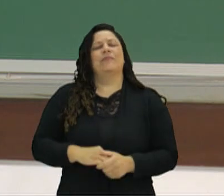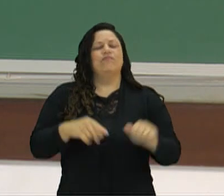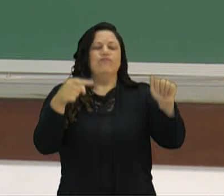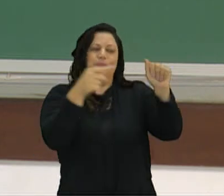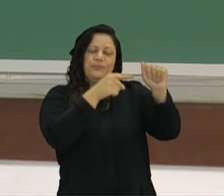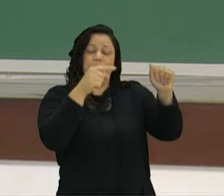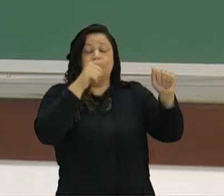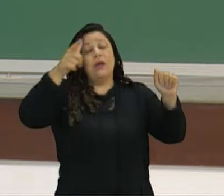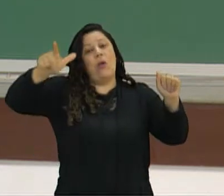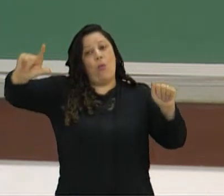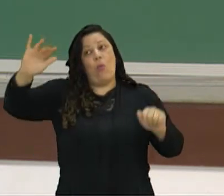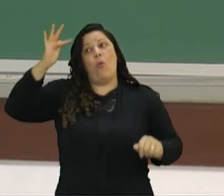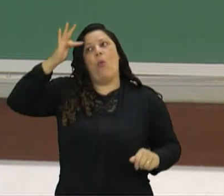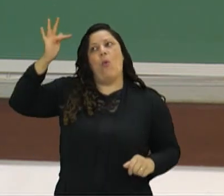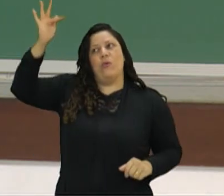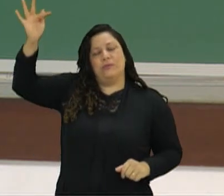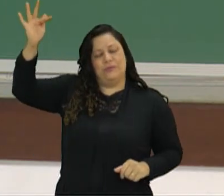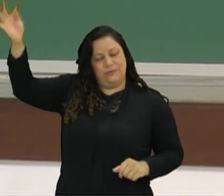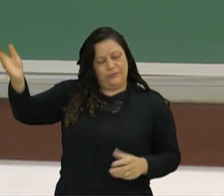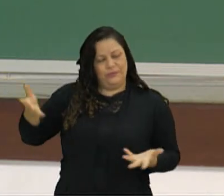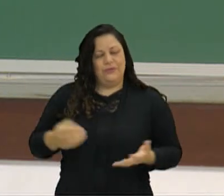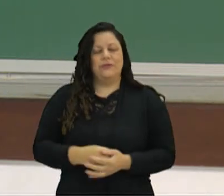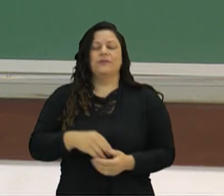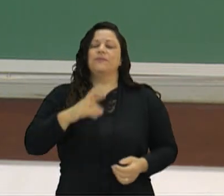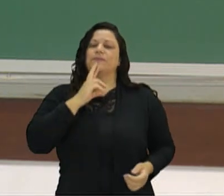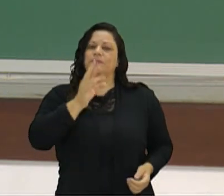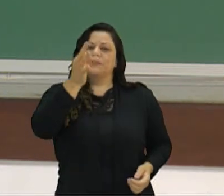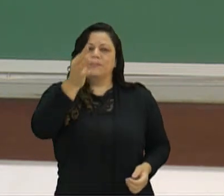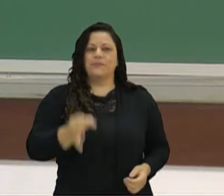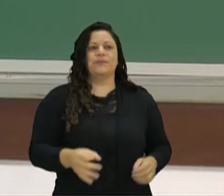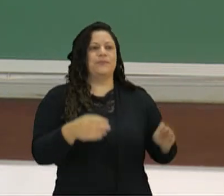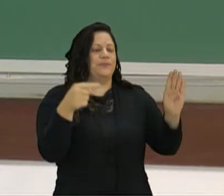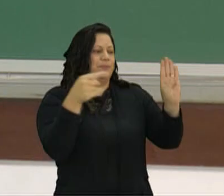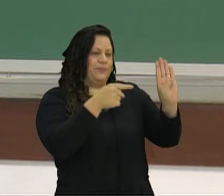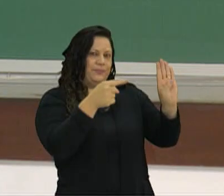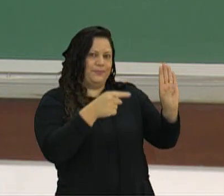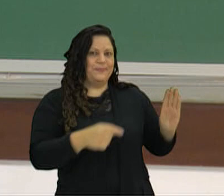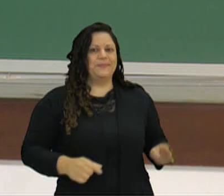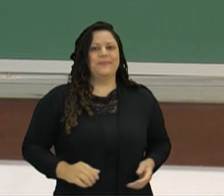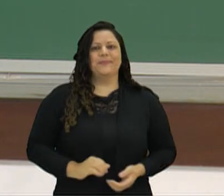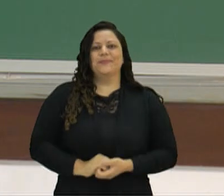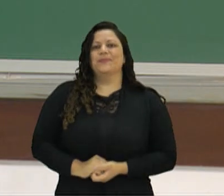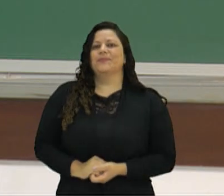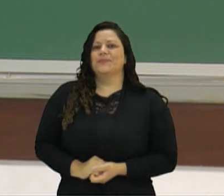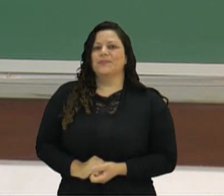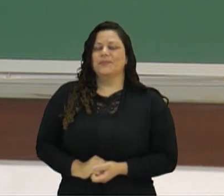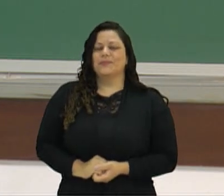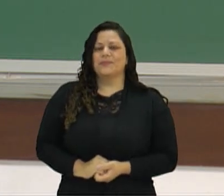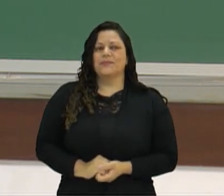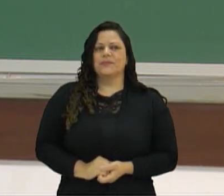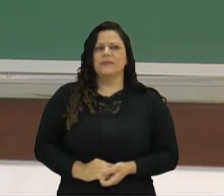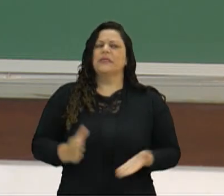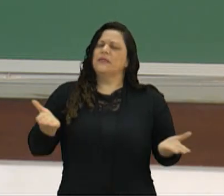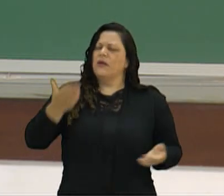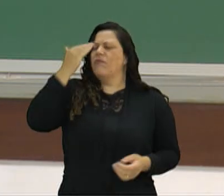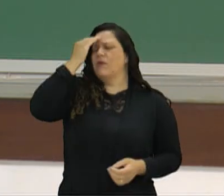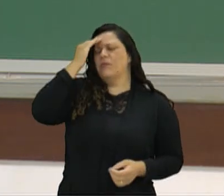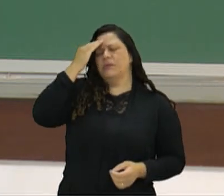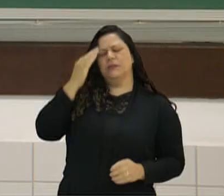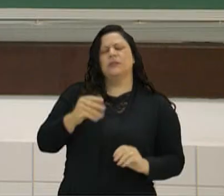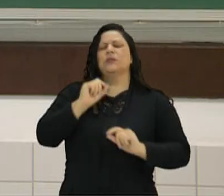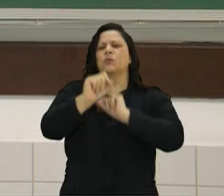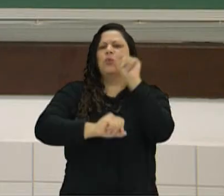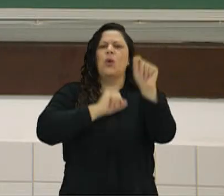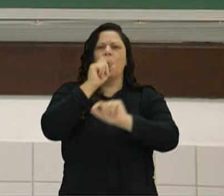sim, ao Hobbes e não ao Montesquieu. A resposta correta seria a letra B. Vamos lá entender, então, a proposta,